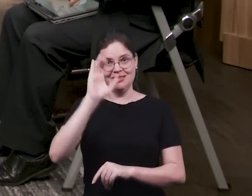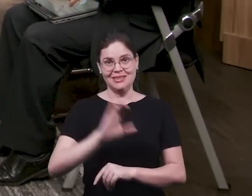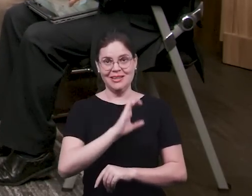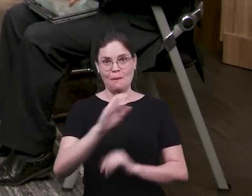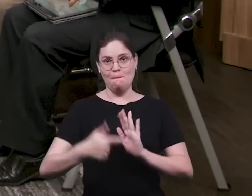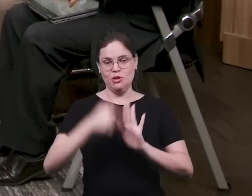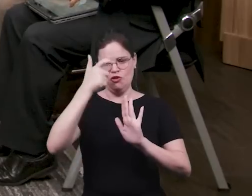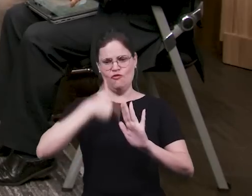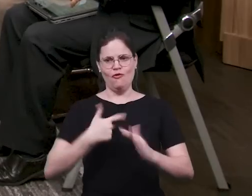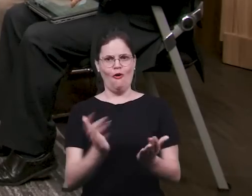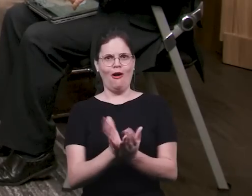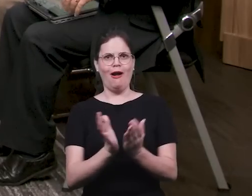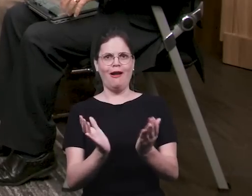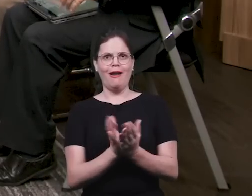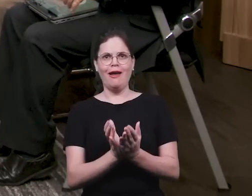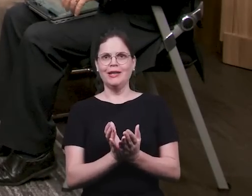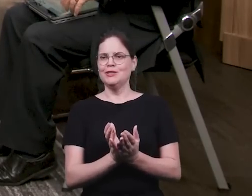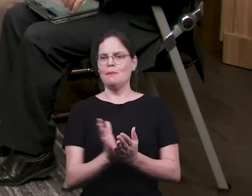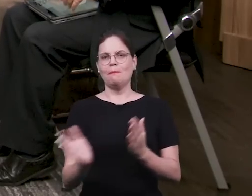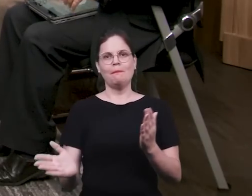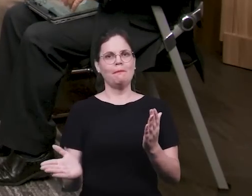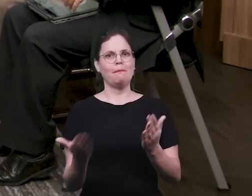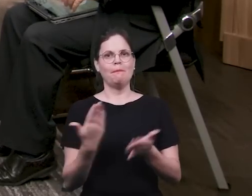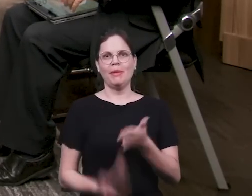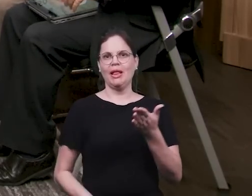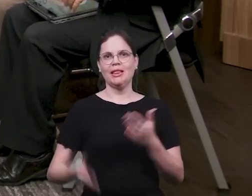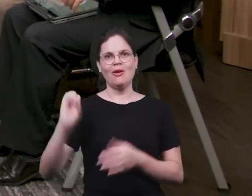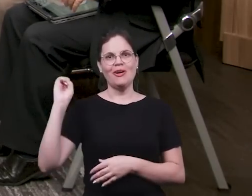tinha revelação. Ela saiu do